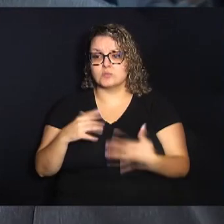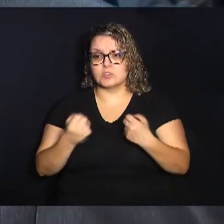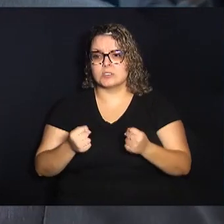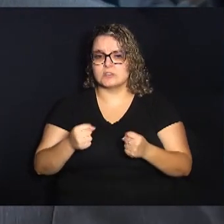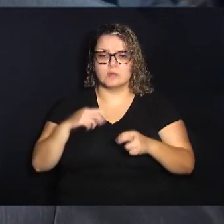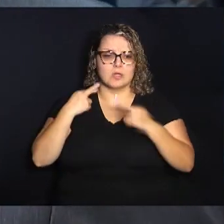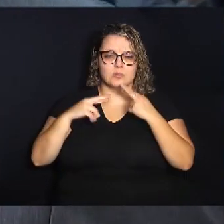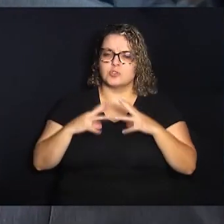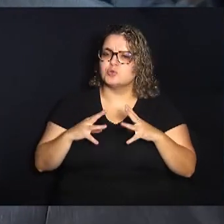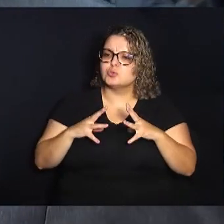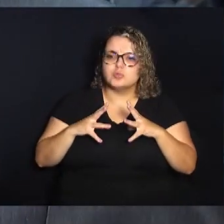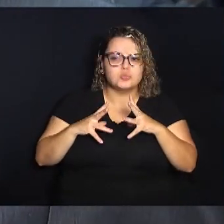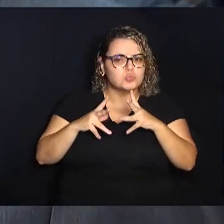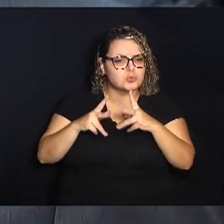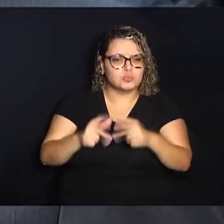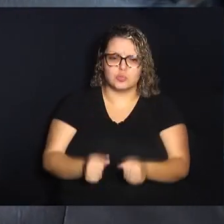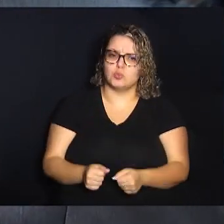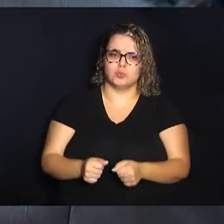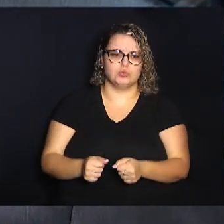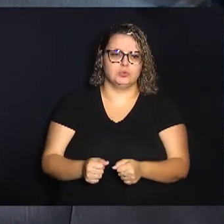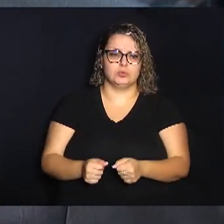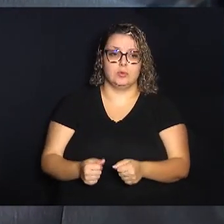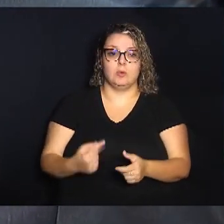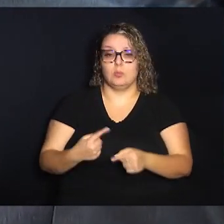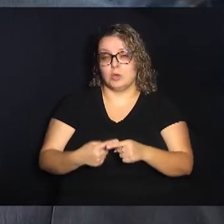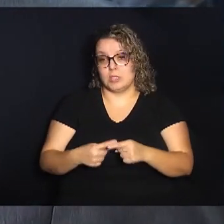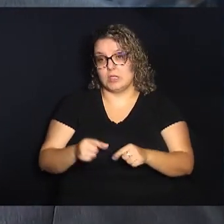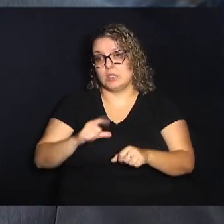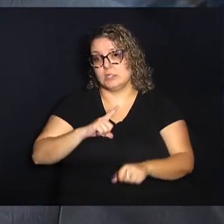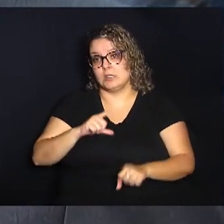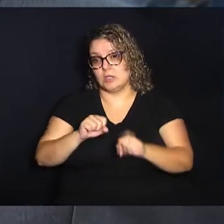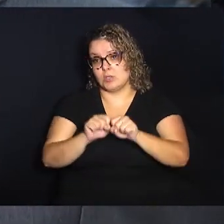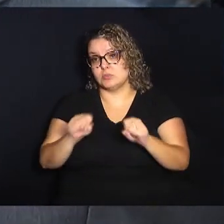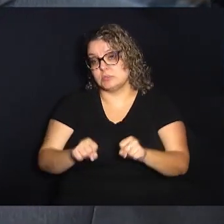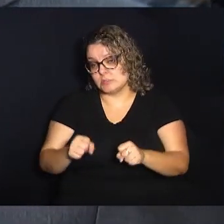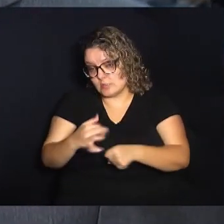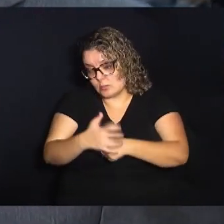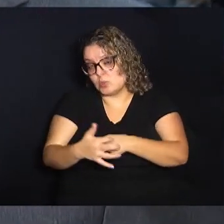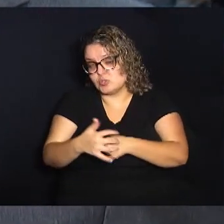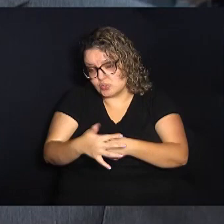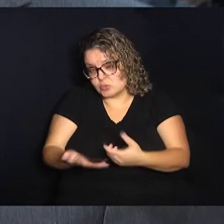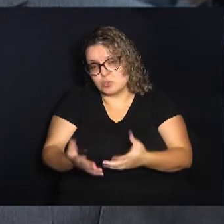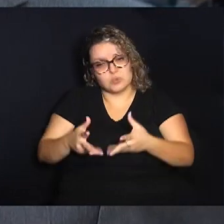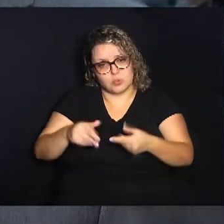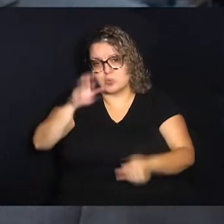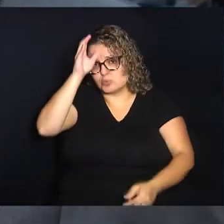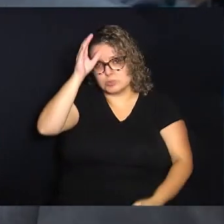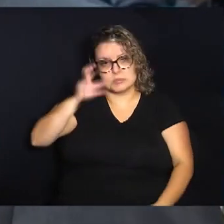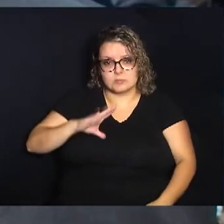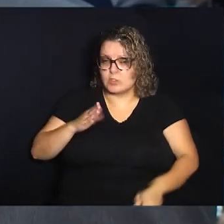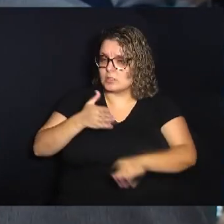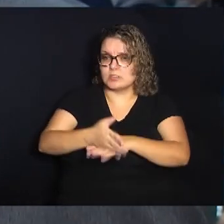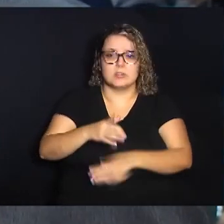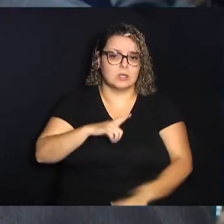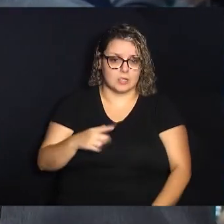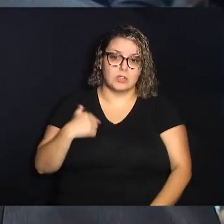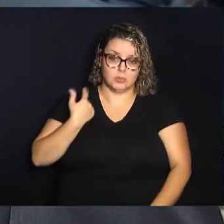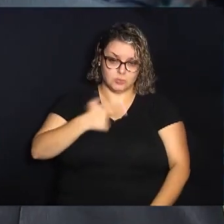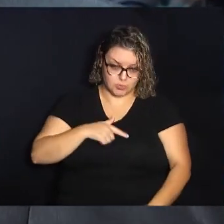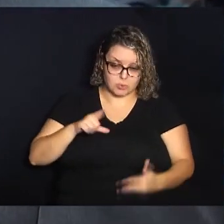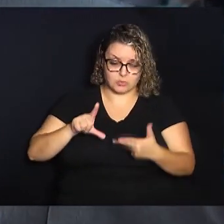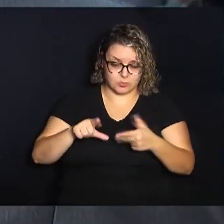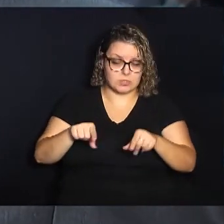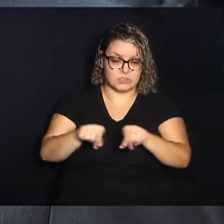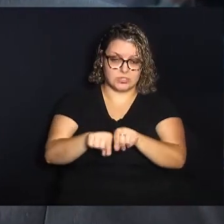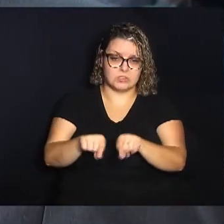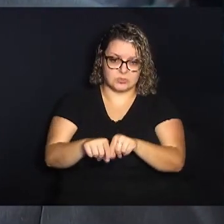de todos, praticamente de todos eles, até porque existe um sistema informatizado que todo cidadão pode ter acesso, inclusive nós do Legislativo,